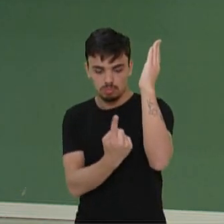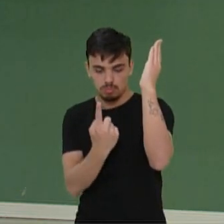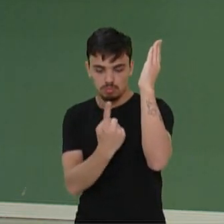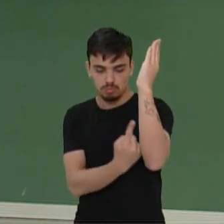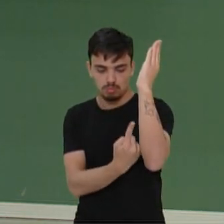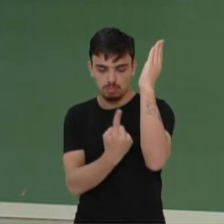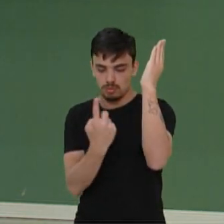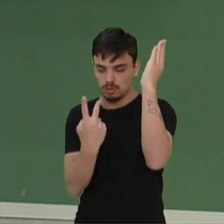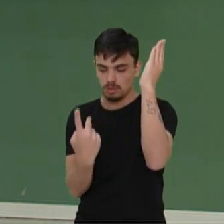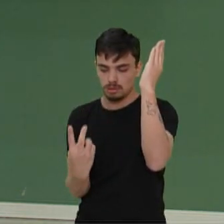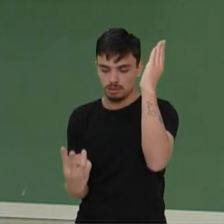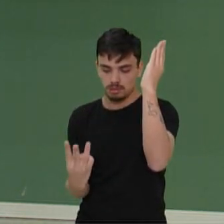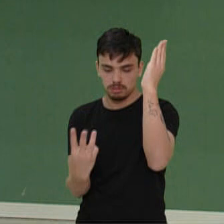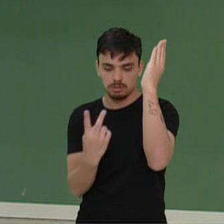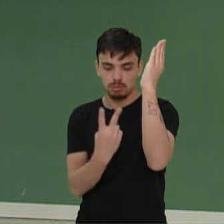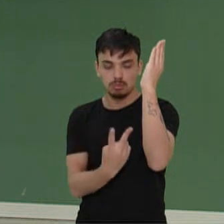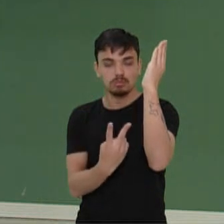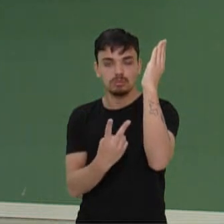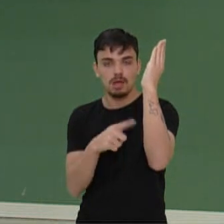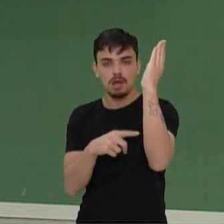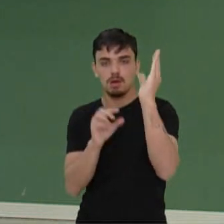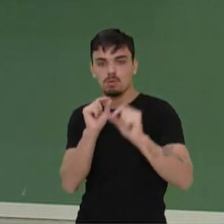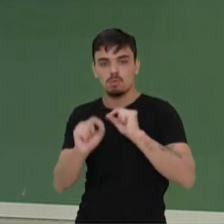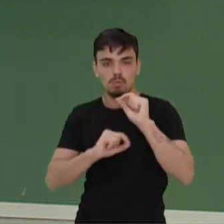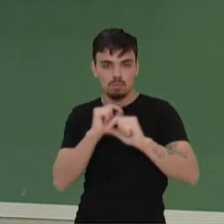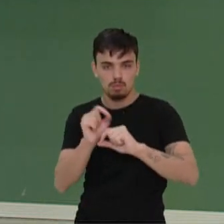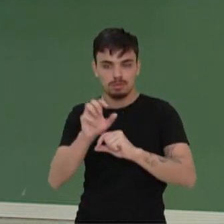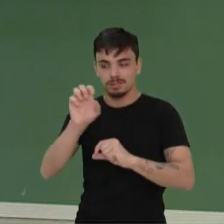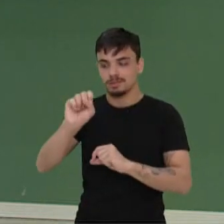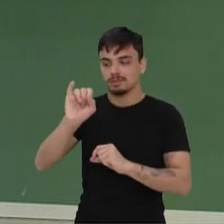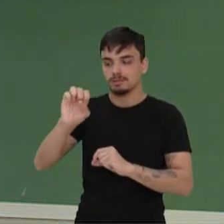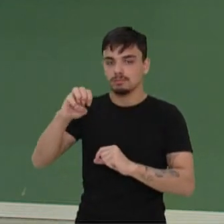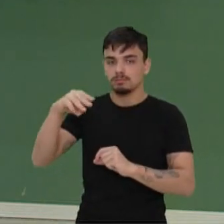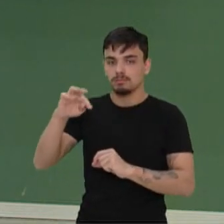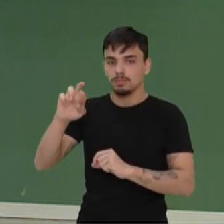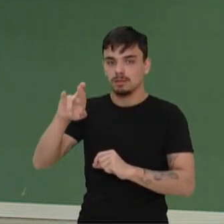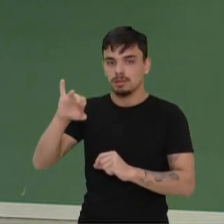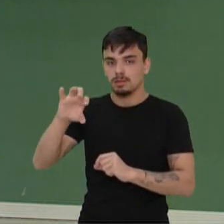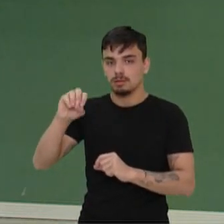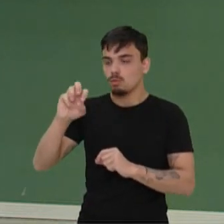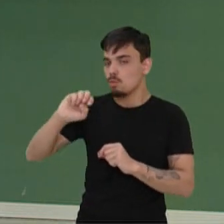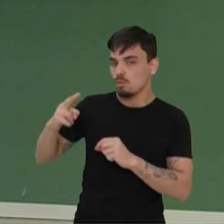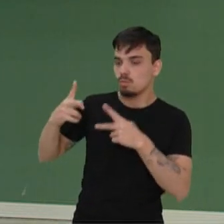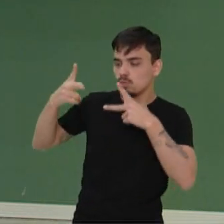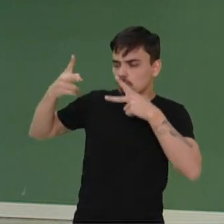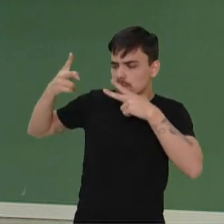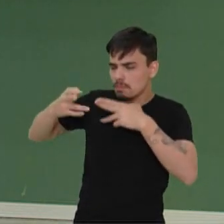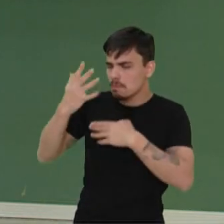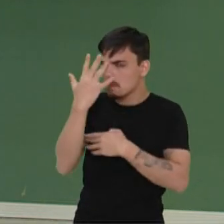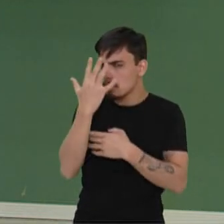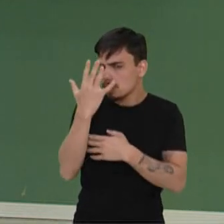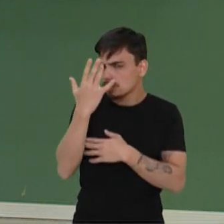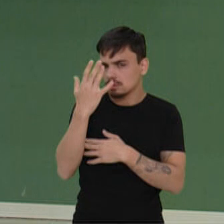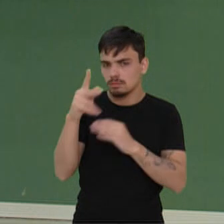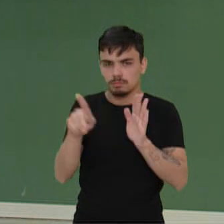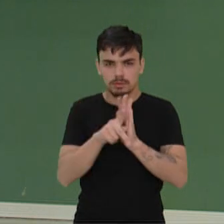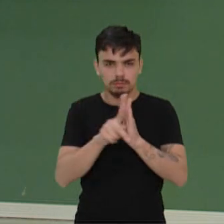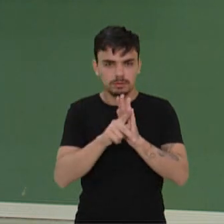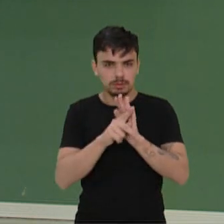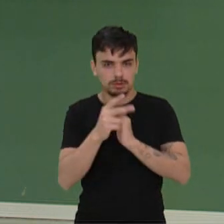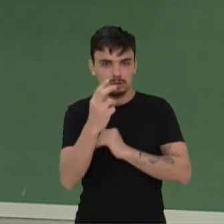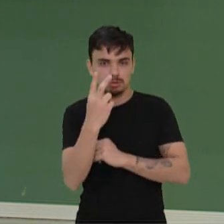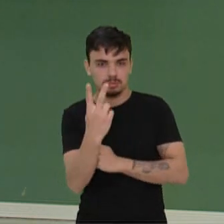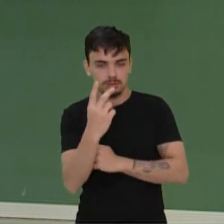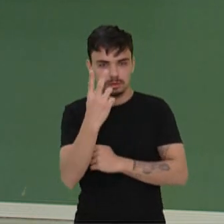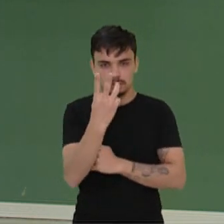então eu digo que 1 e 3 eles são simétricos em relação ao 2. Tá? Em relação ao 2, o 1 é simétrico do 3.